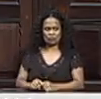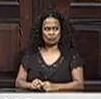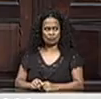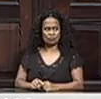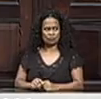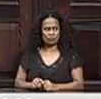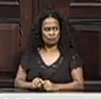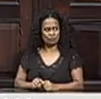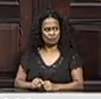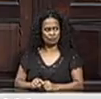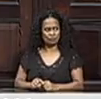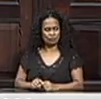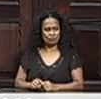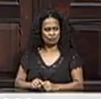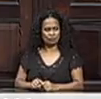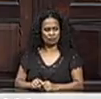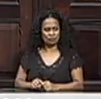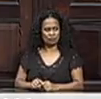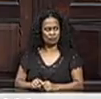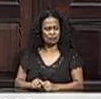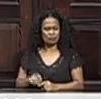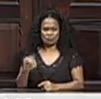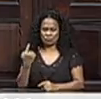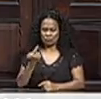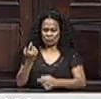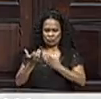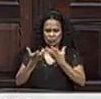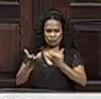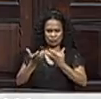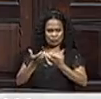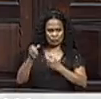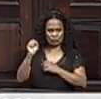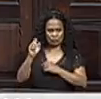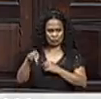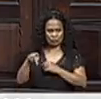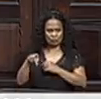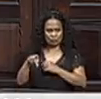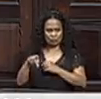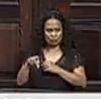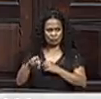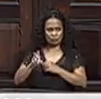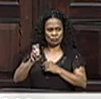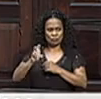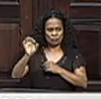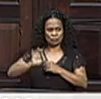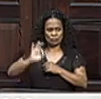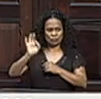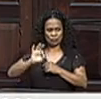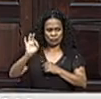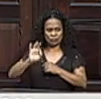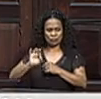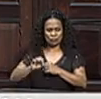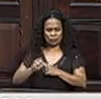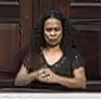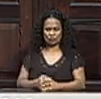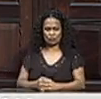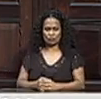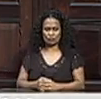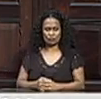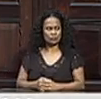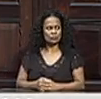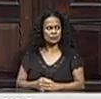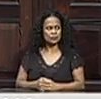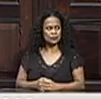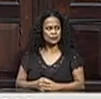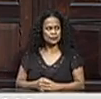que nós pretendemos aprovar com apoio do plenário o percentual de 5% ao invés de 3%. Com os